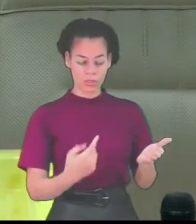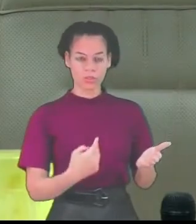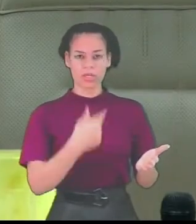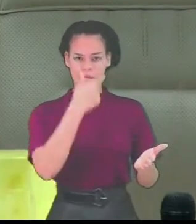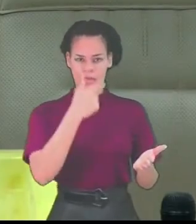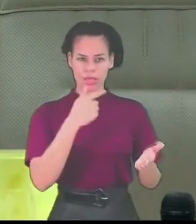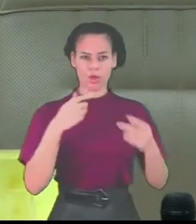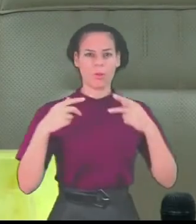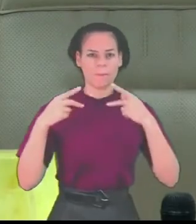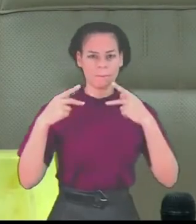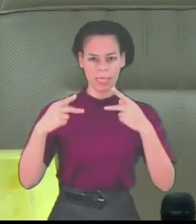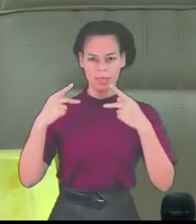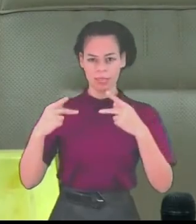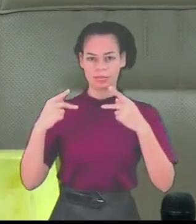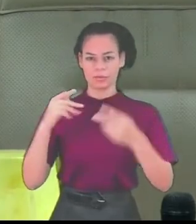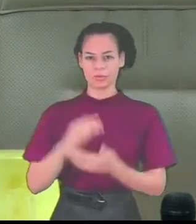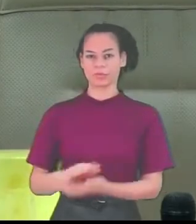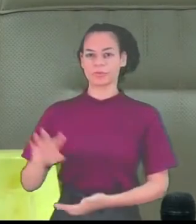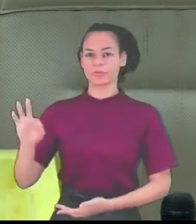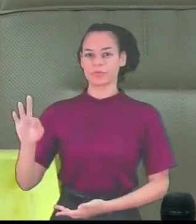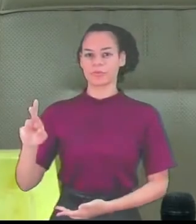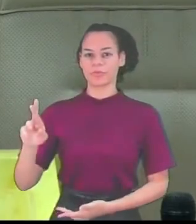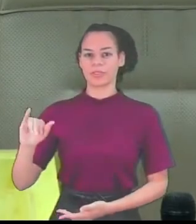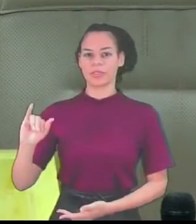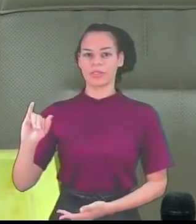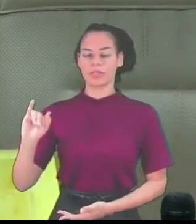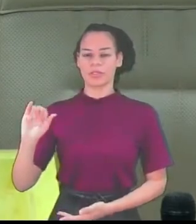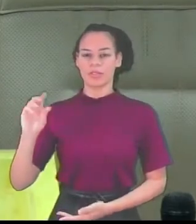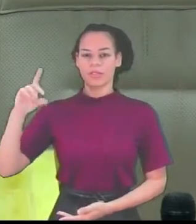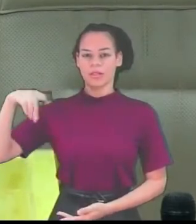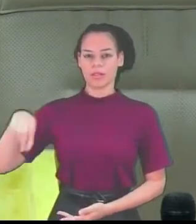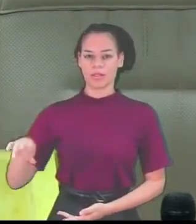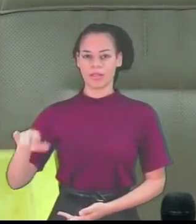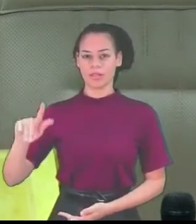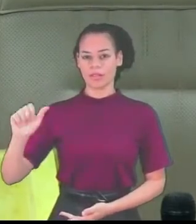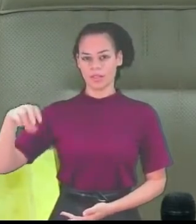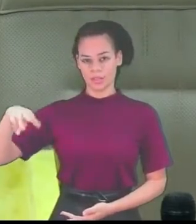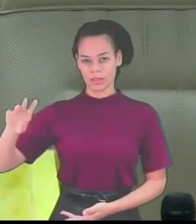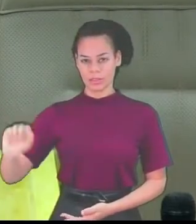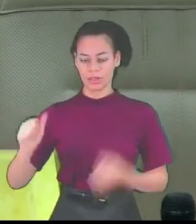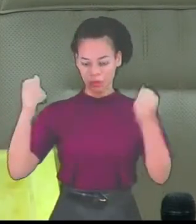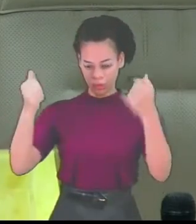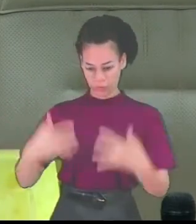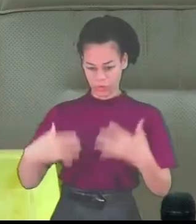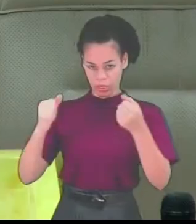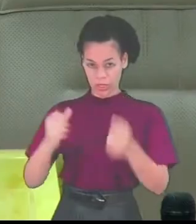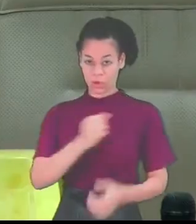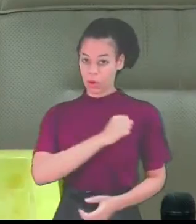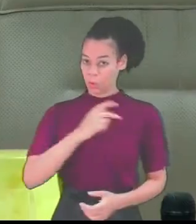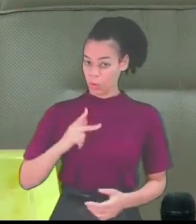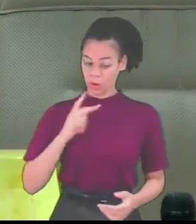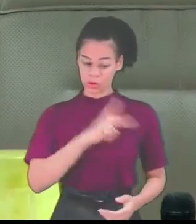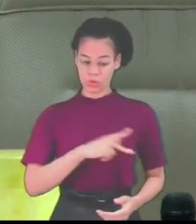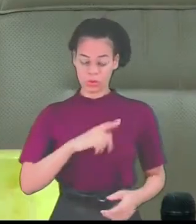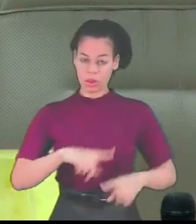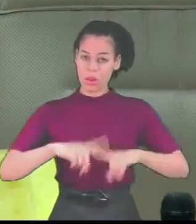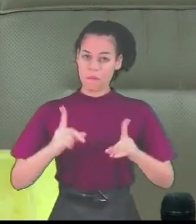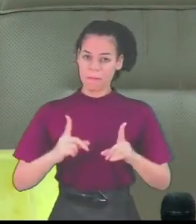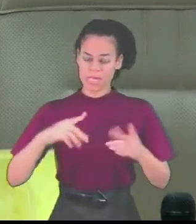Pregando a Bíblia trinitariana atrás que o apóstolo Paulo mas não existe nenhuma evidência